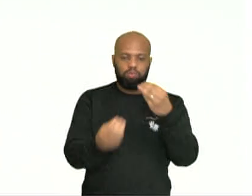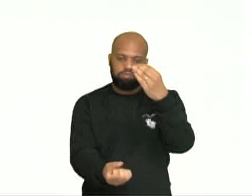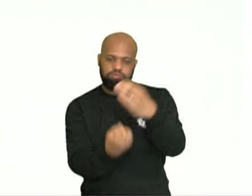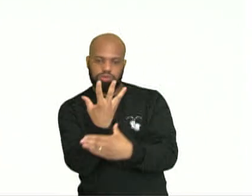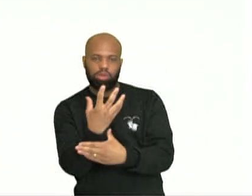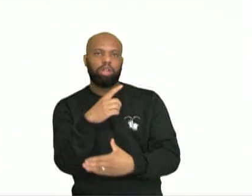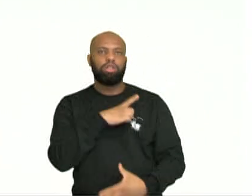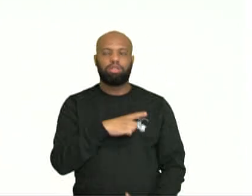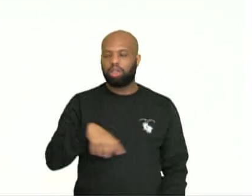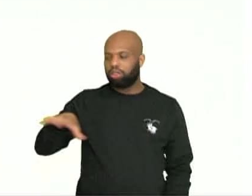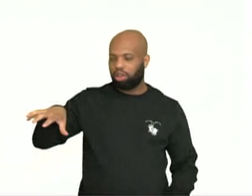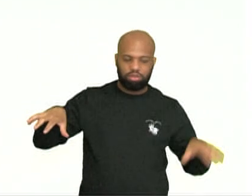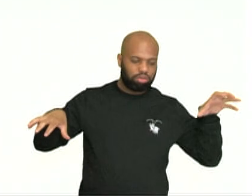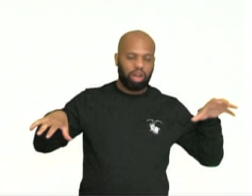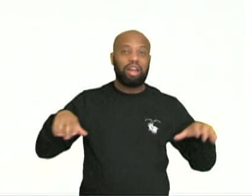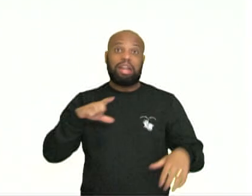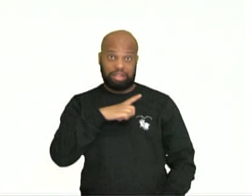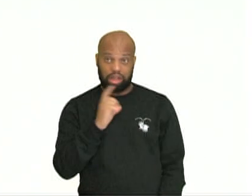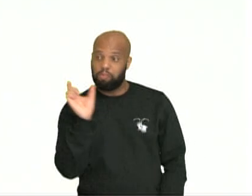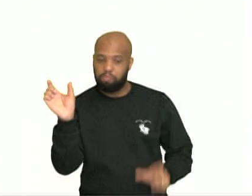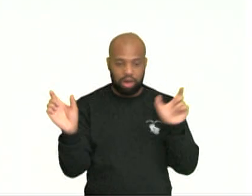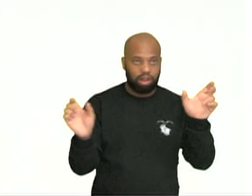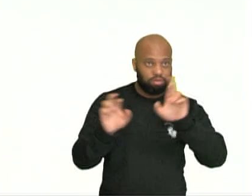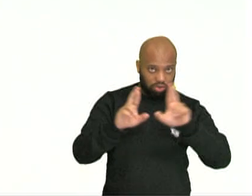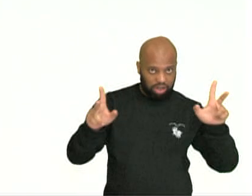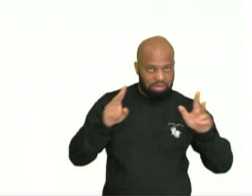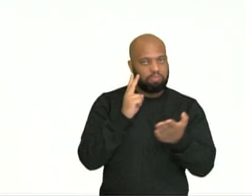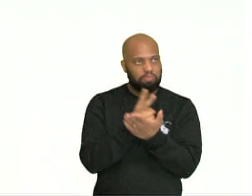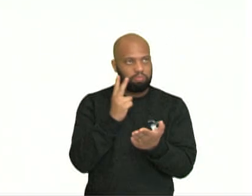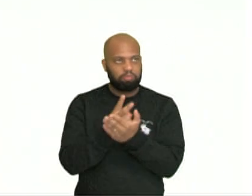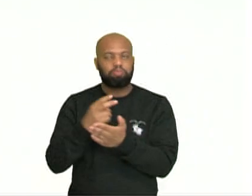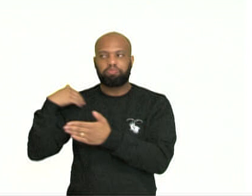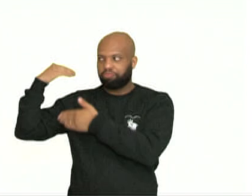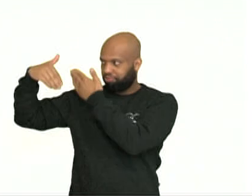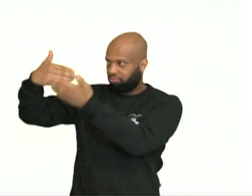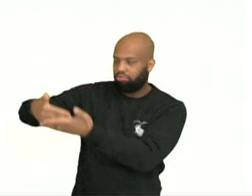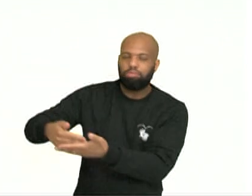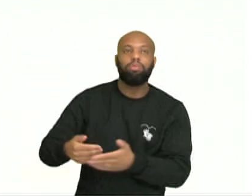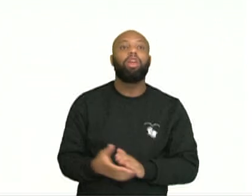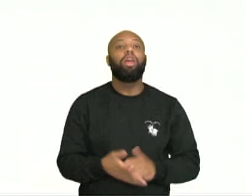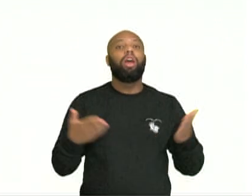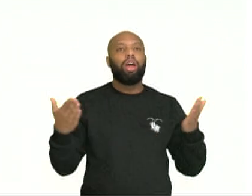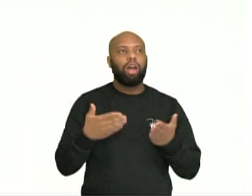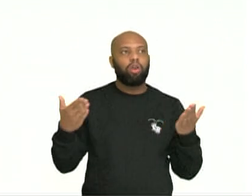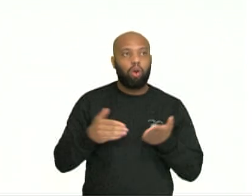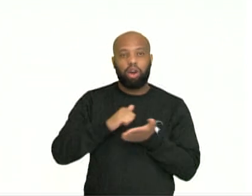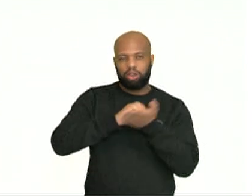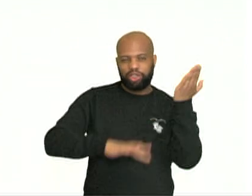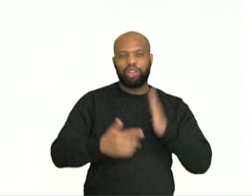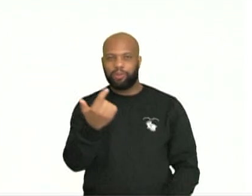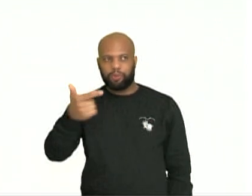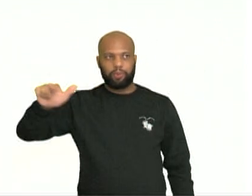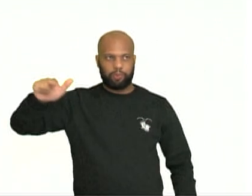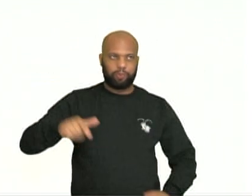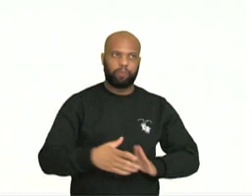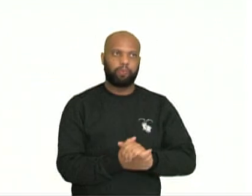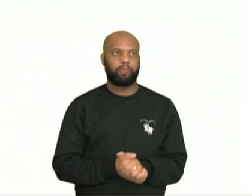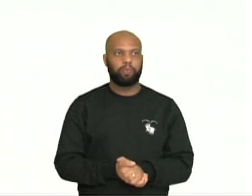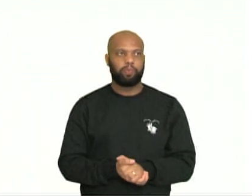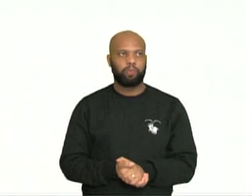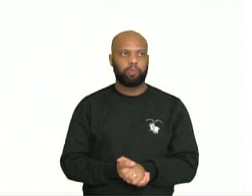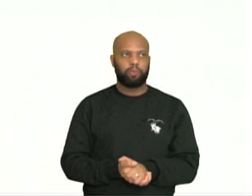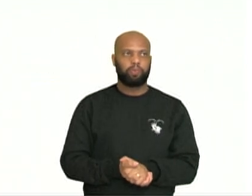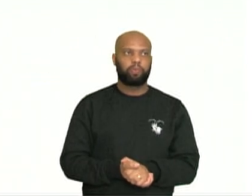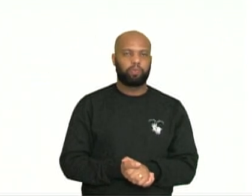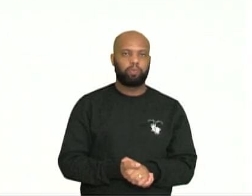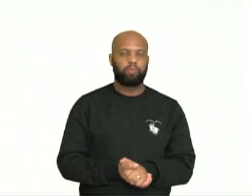alguma ou outra palavra que difere entre si. Agora, para fechar mais esse momentinho, vamos falar agora da seguinte